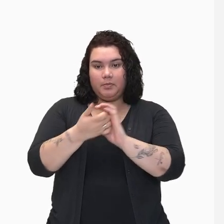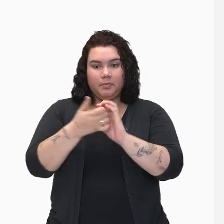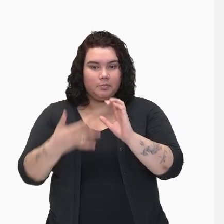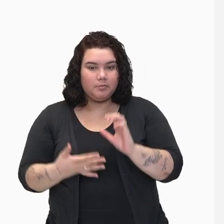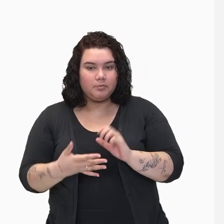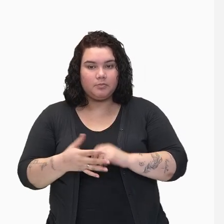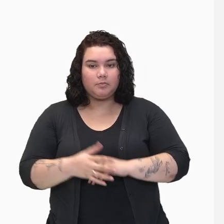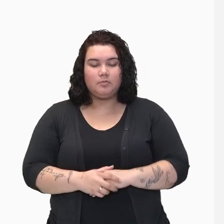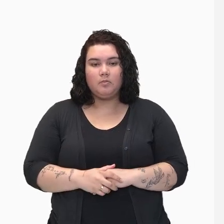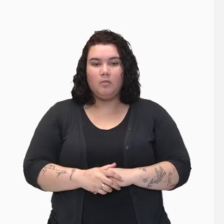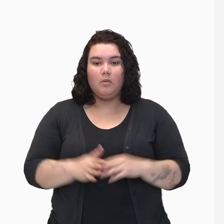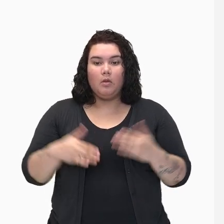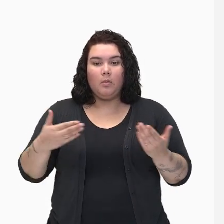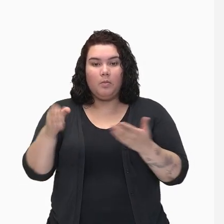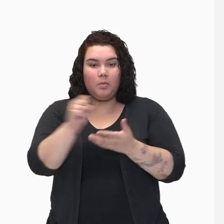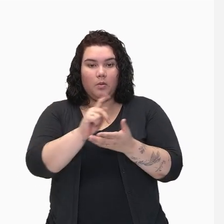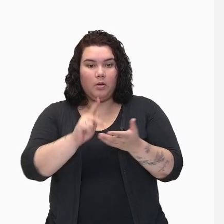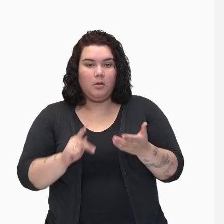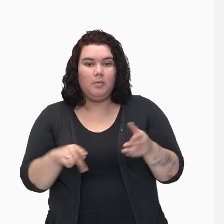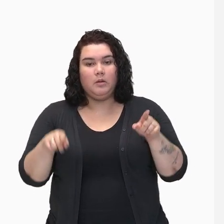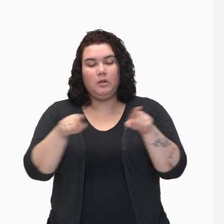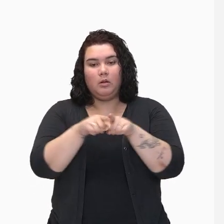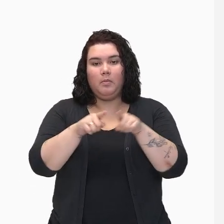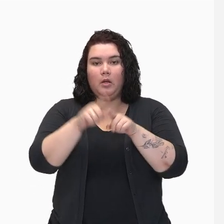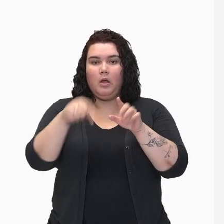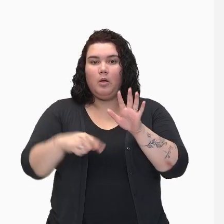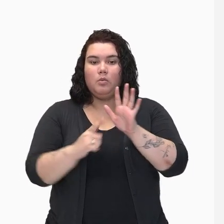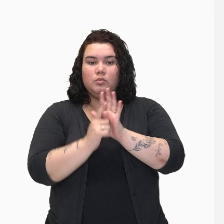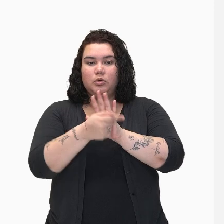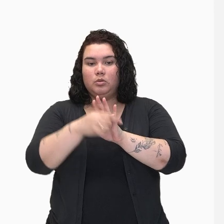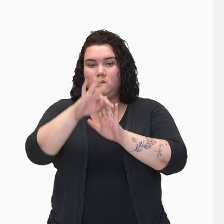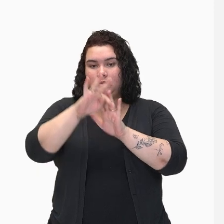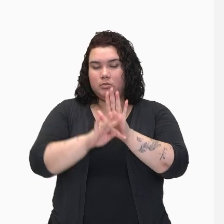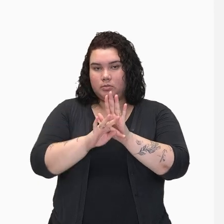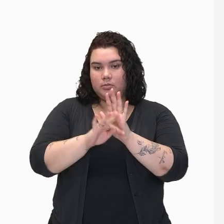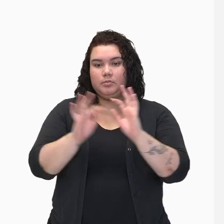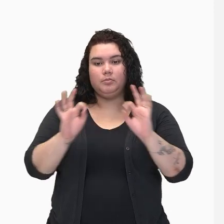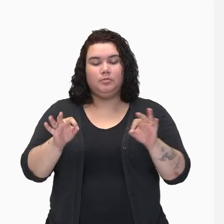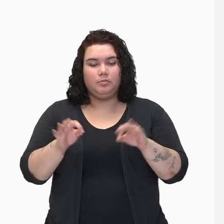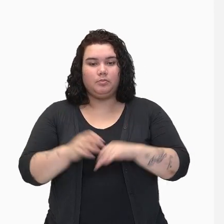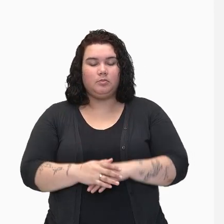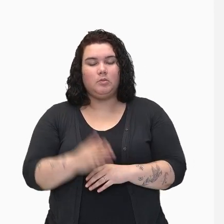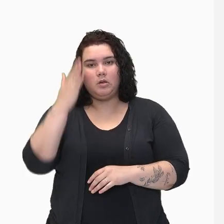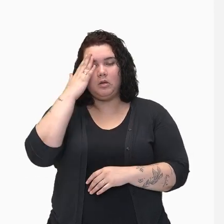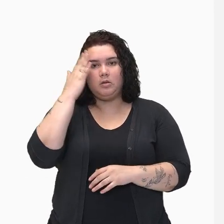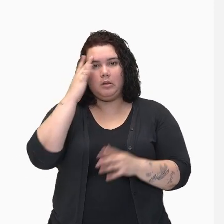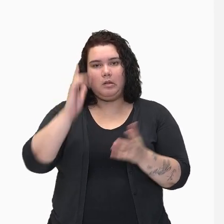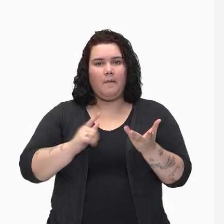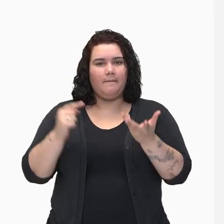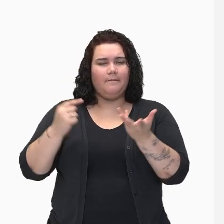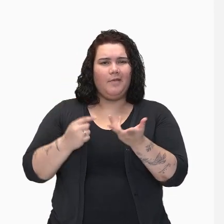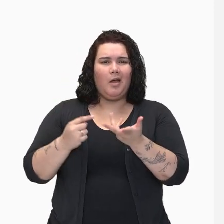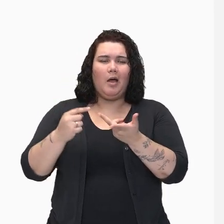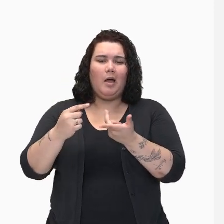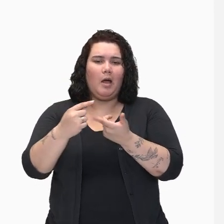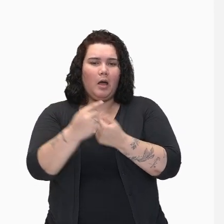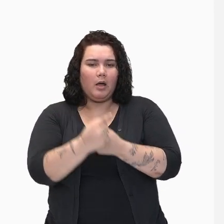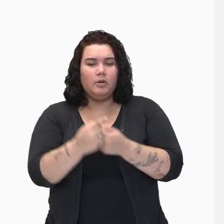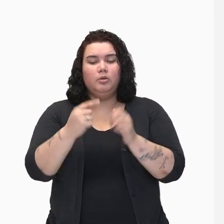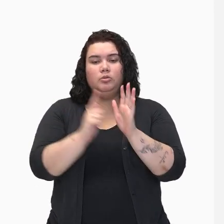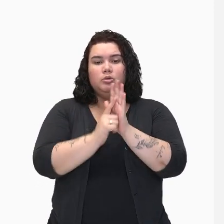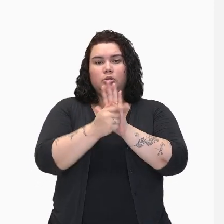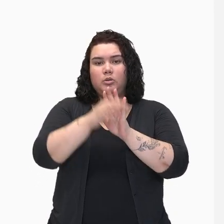um poema também é um gênero textual. A gente sabe que tem muitos gêneros textuais, esses gêneros